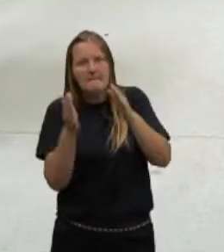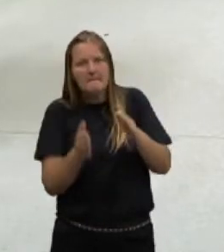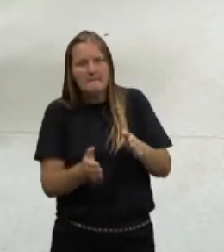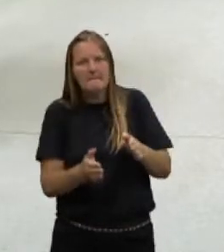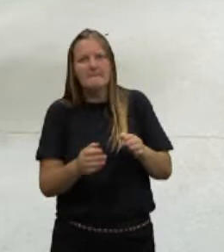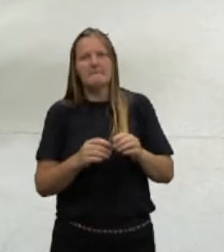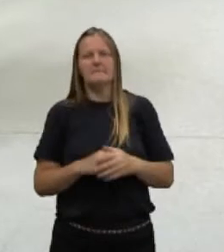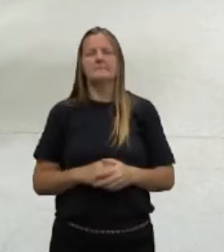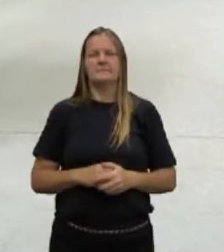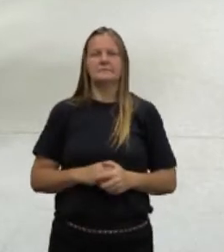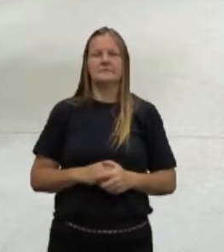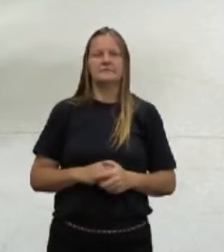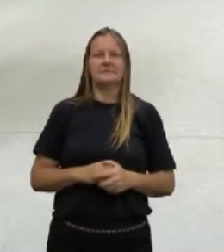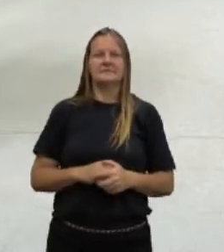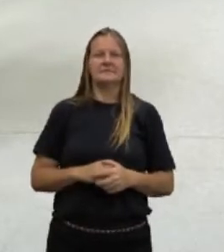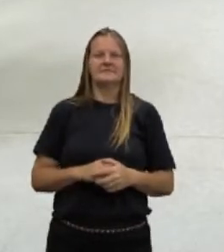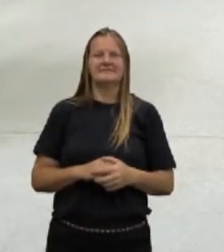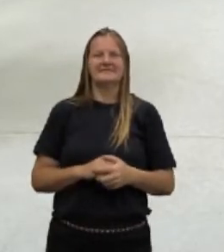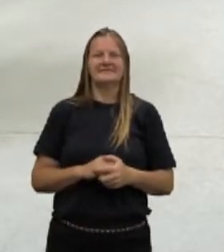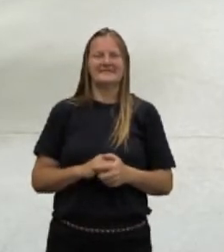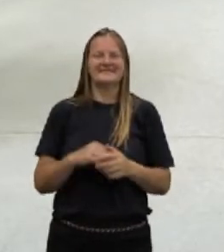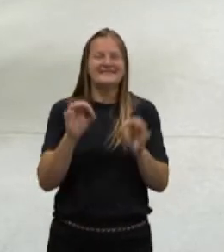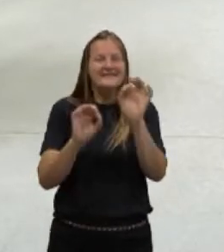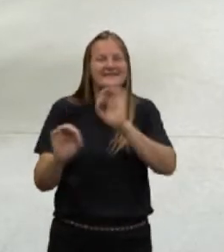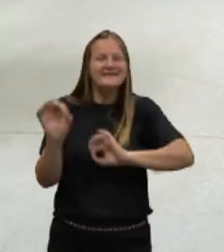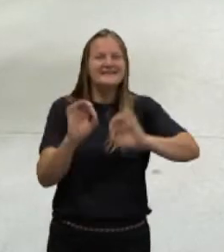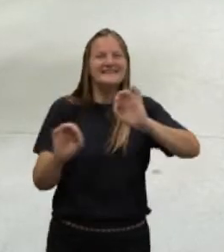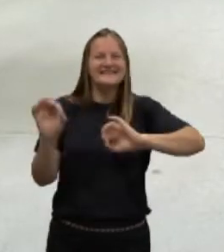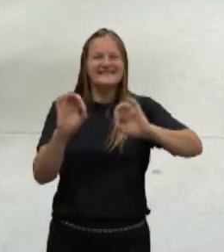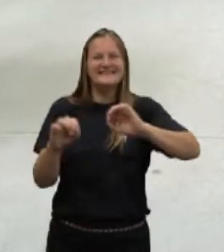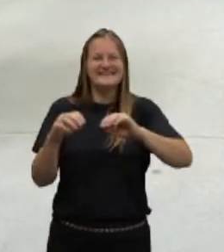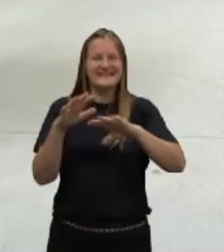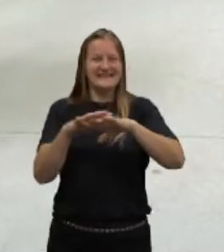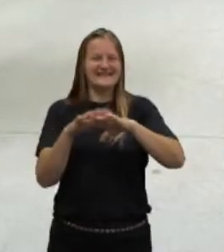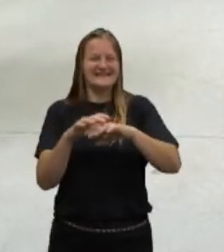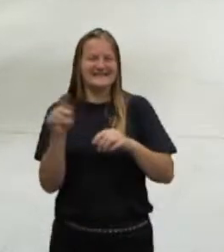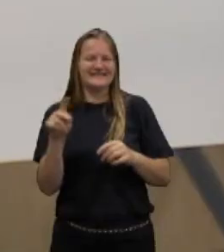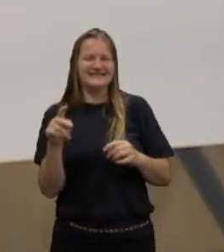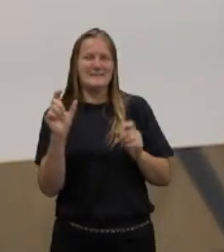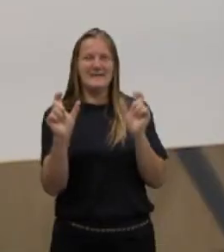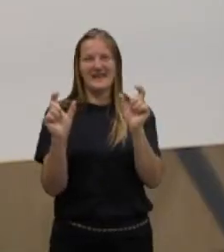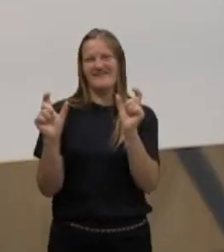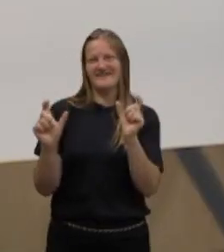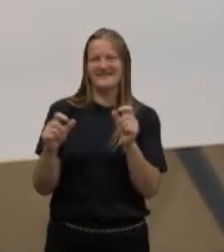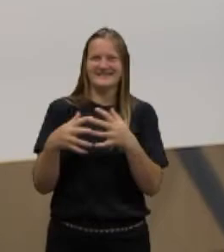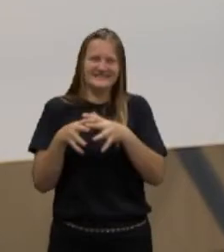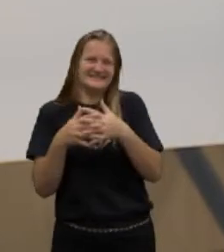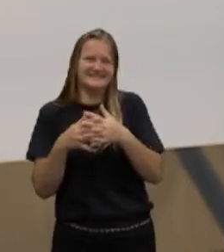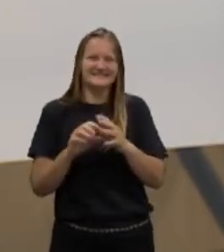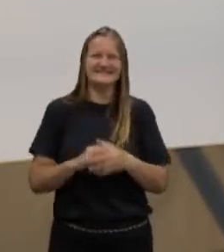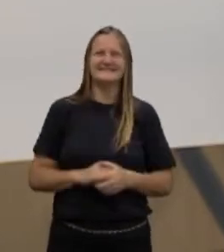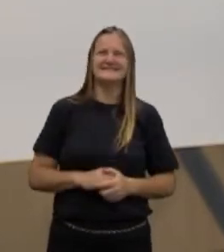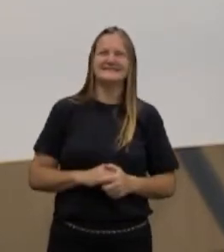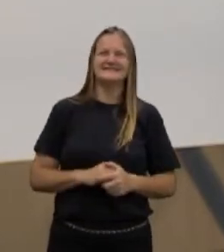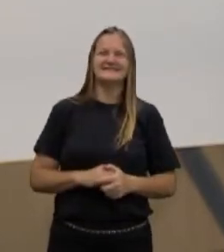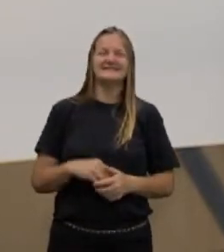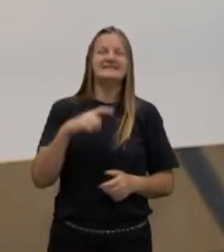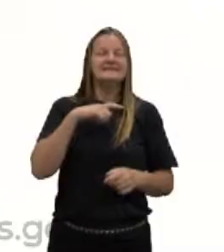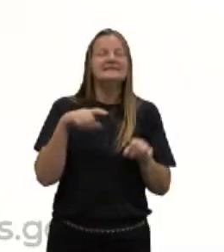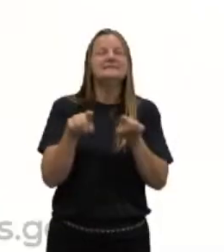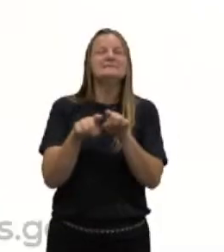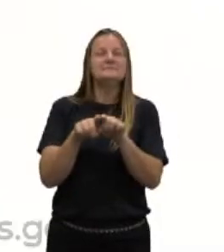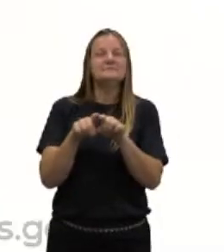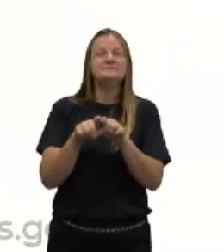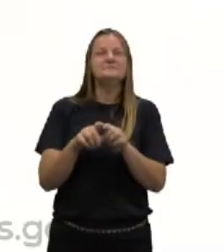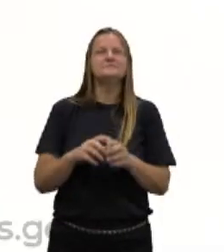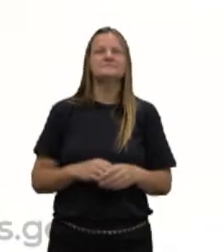paralelismo. Paralelismo. Né? Paralelismo. Vai aí, prof de matemática. Tá? E aí tem também os